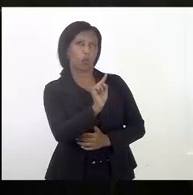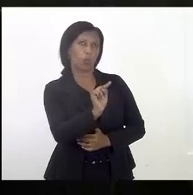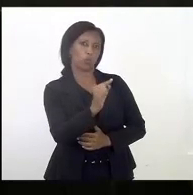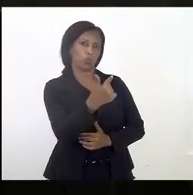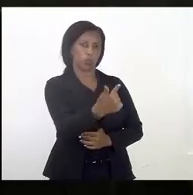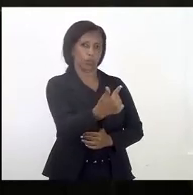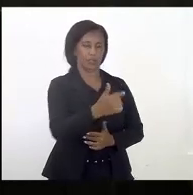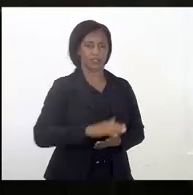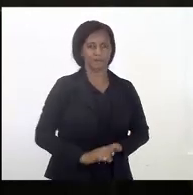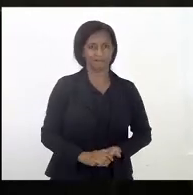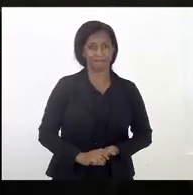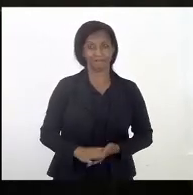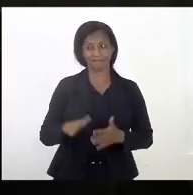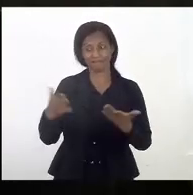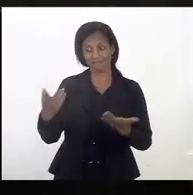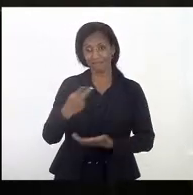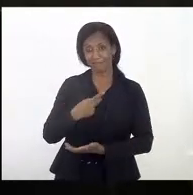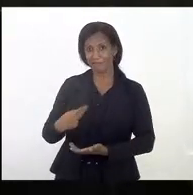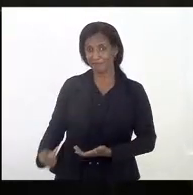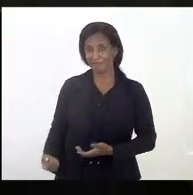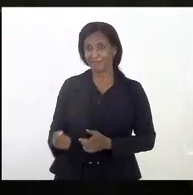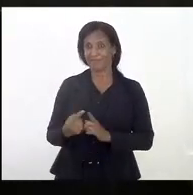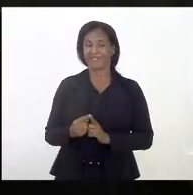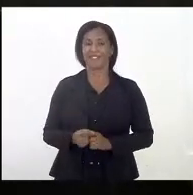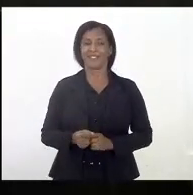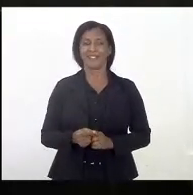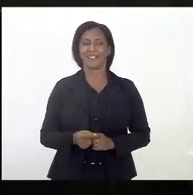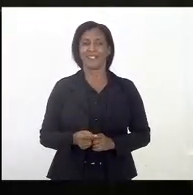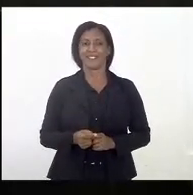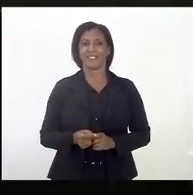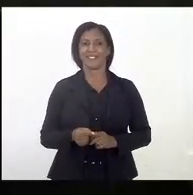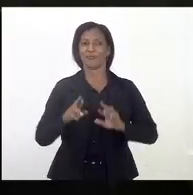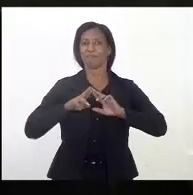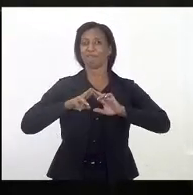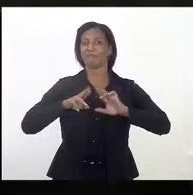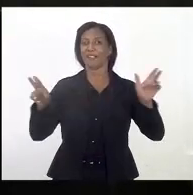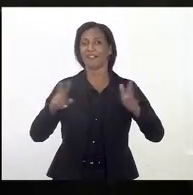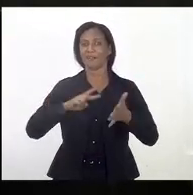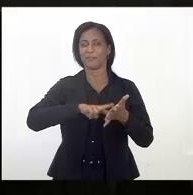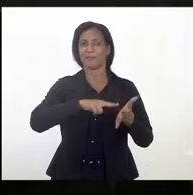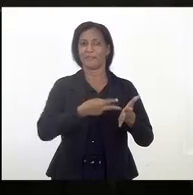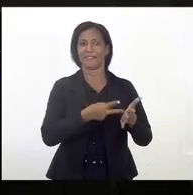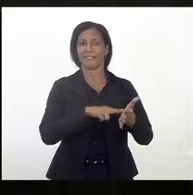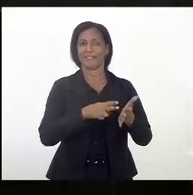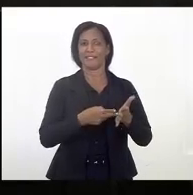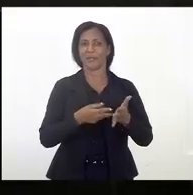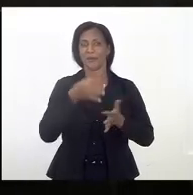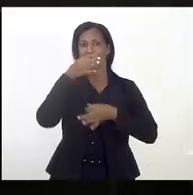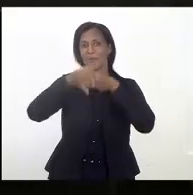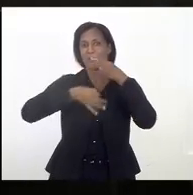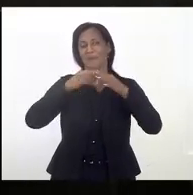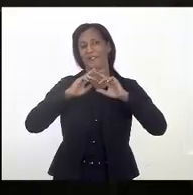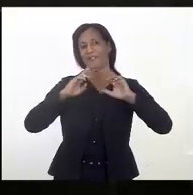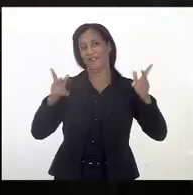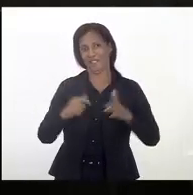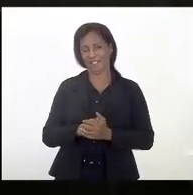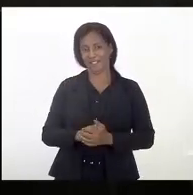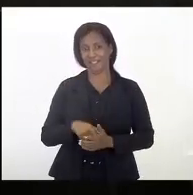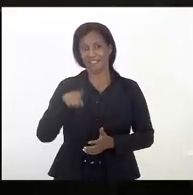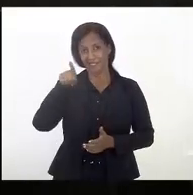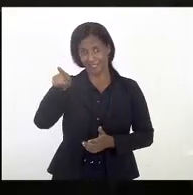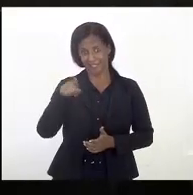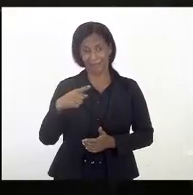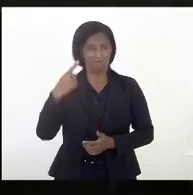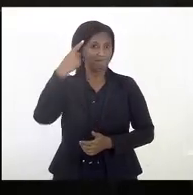mas vossa excelência diverte da minha interpretação porque vossa excelência' considera